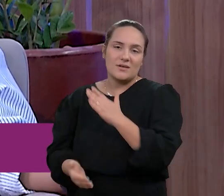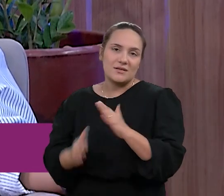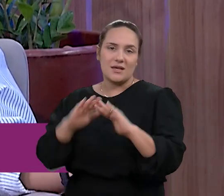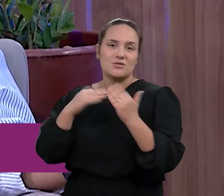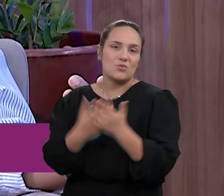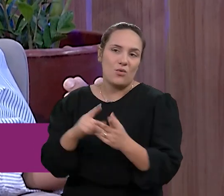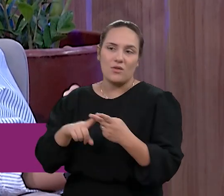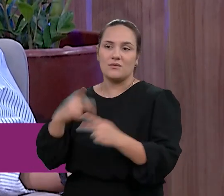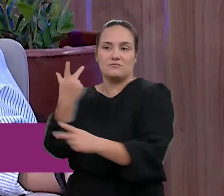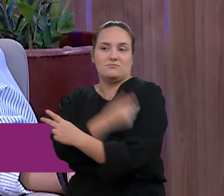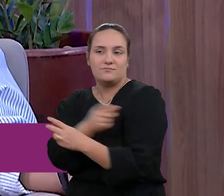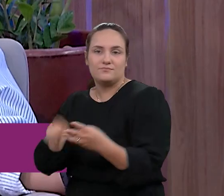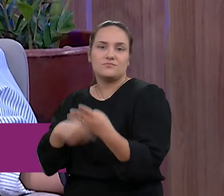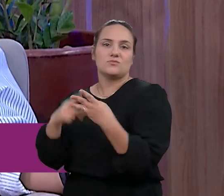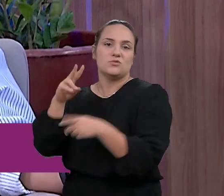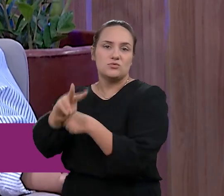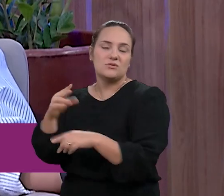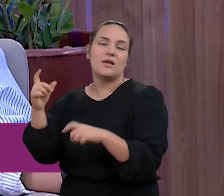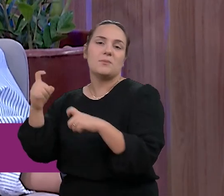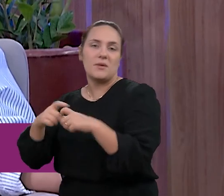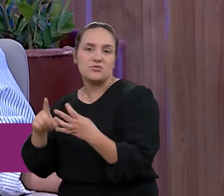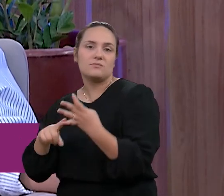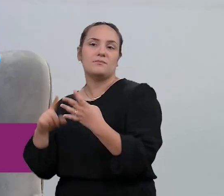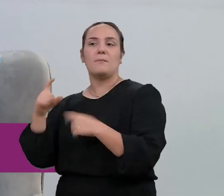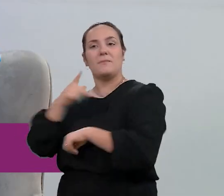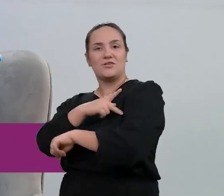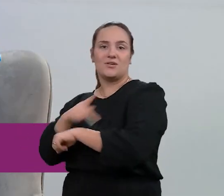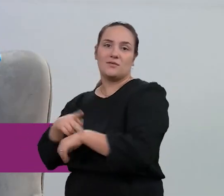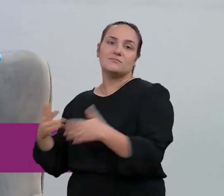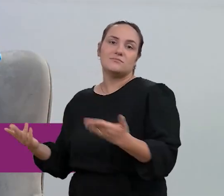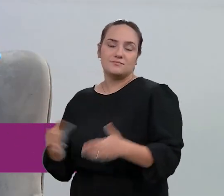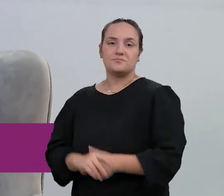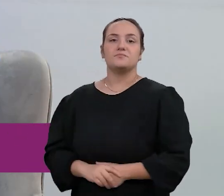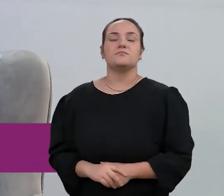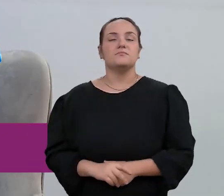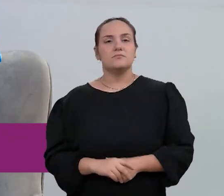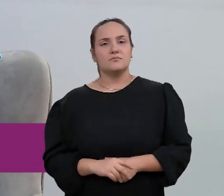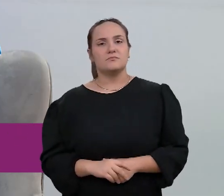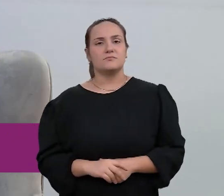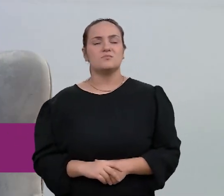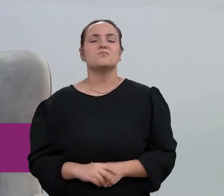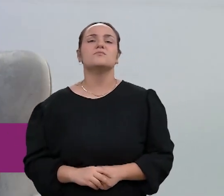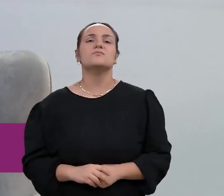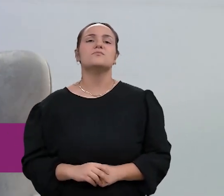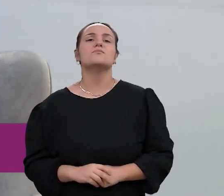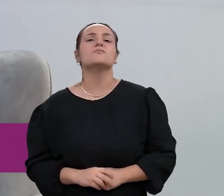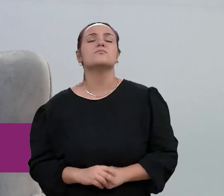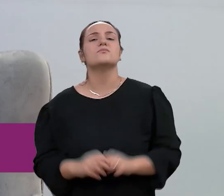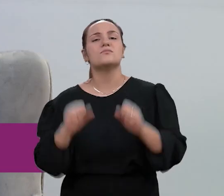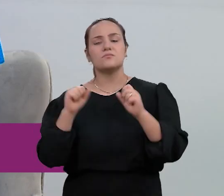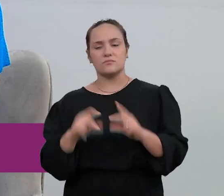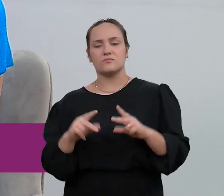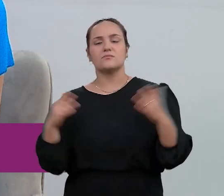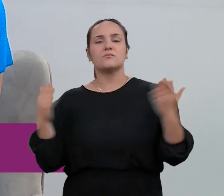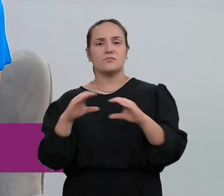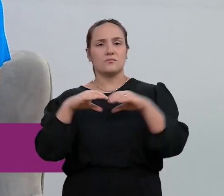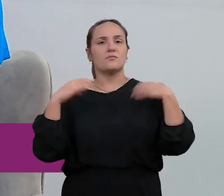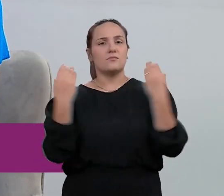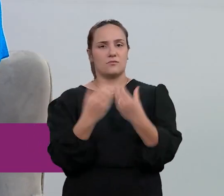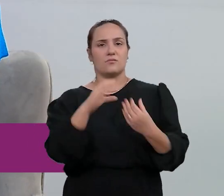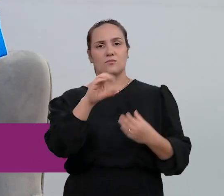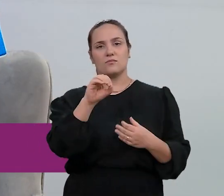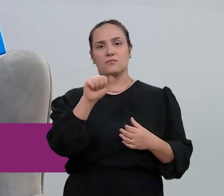rotina de vacinação rotina de cuidados médicos pediátricos e etc bom e a colisão Nacional eh orfandade de